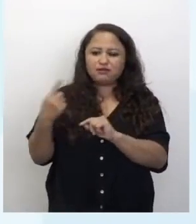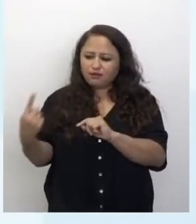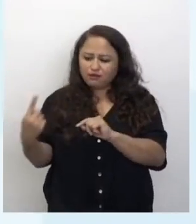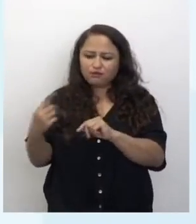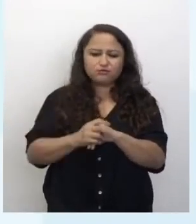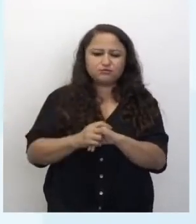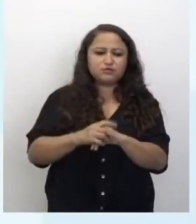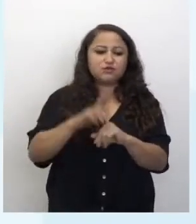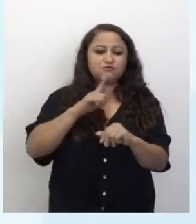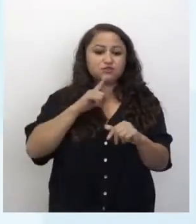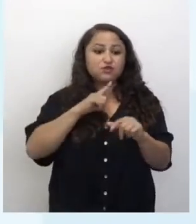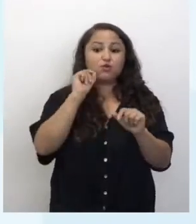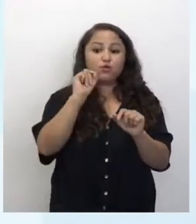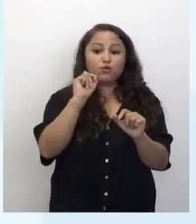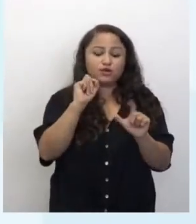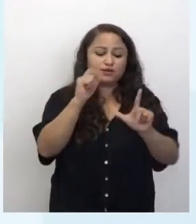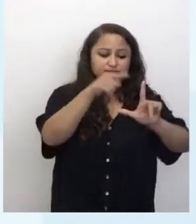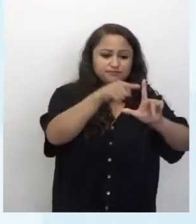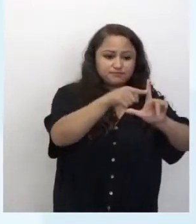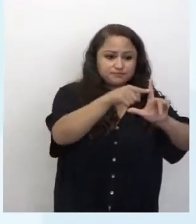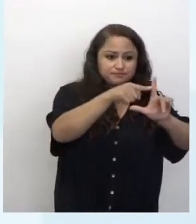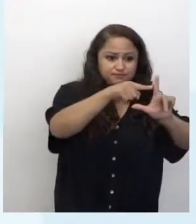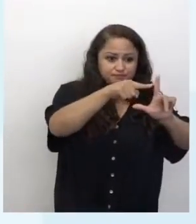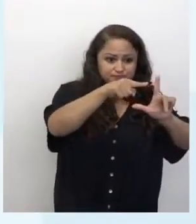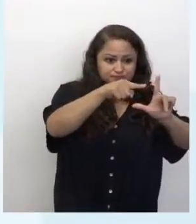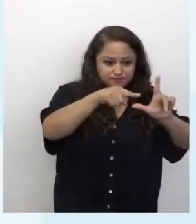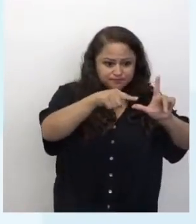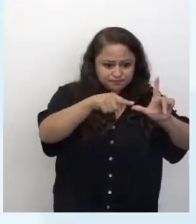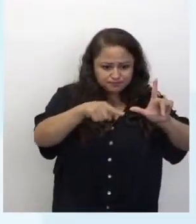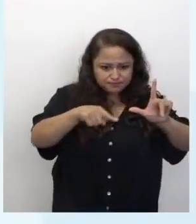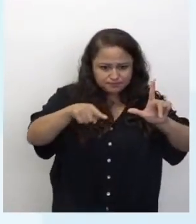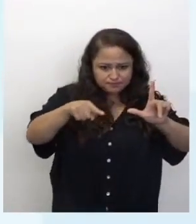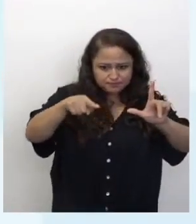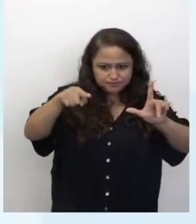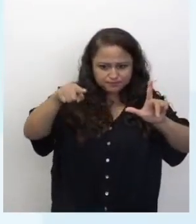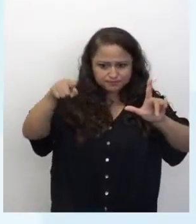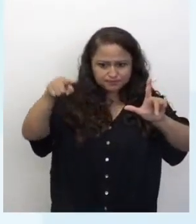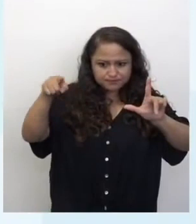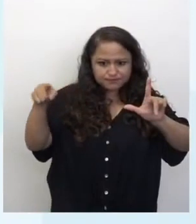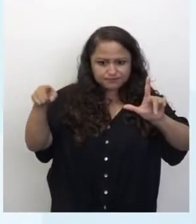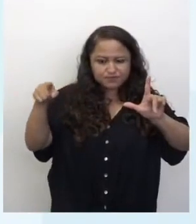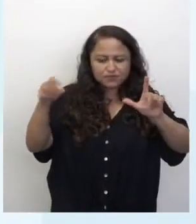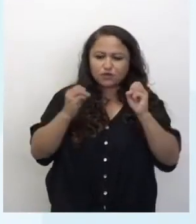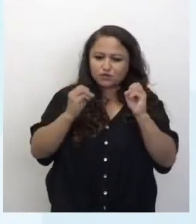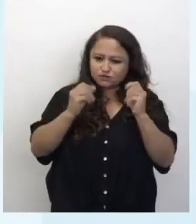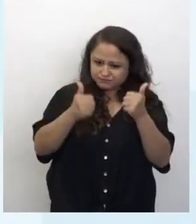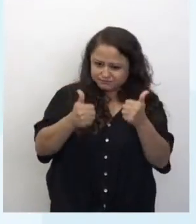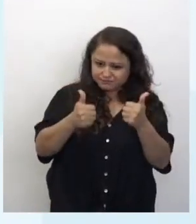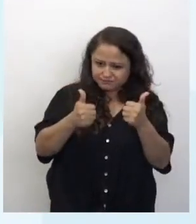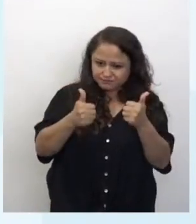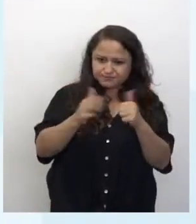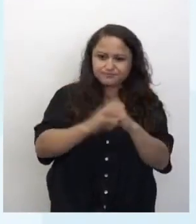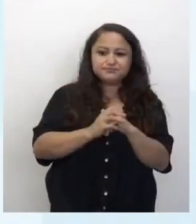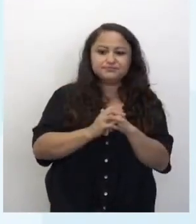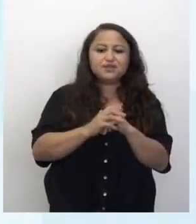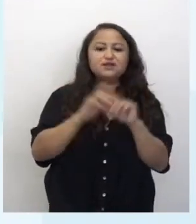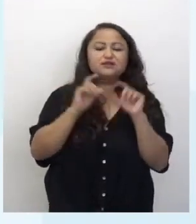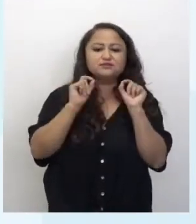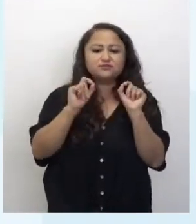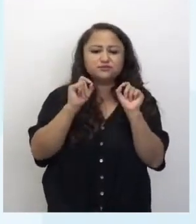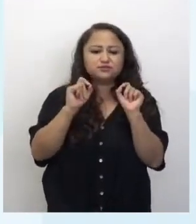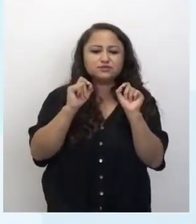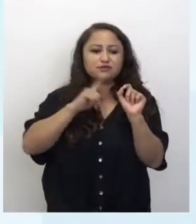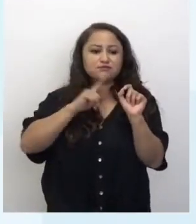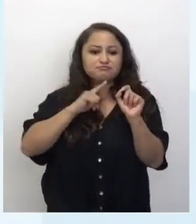uma ondinha, como a gente já aprendeu. Tudo bem até aqui? Então, esta função que eu desenhei